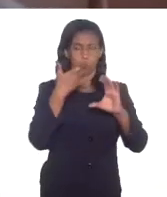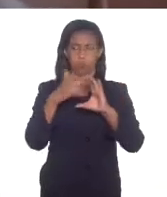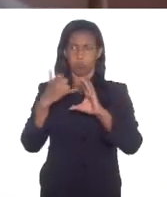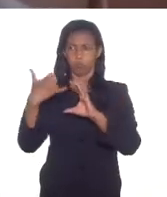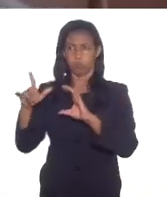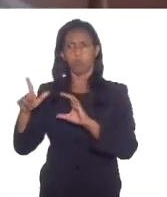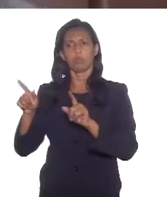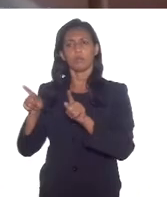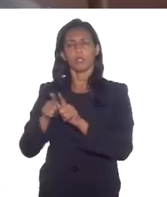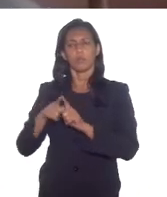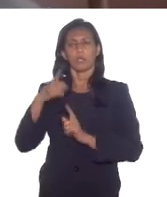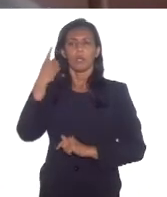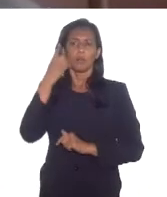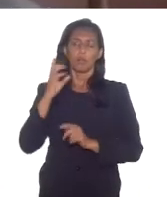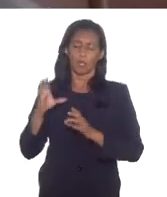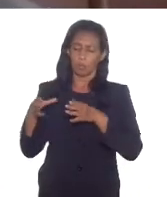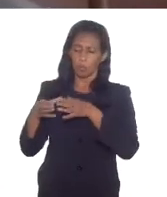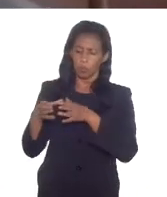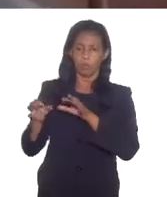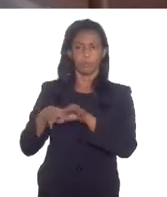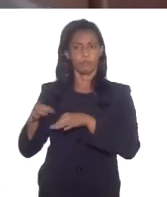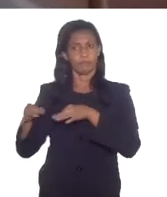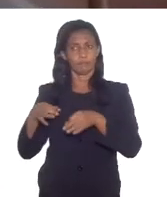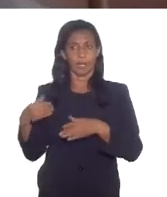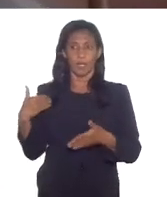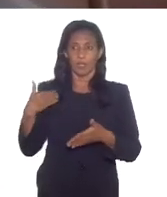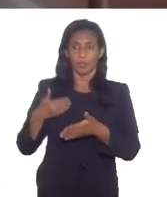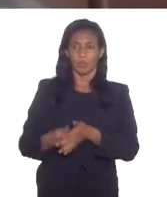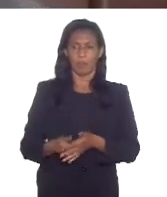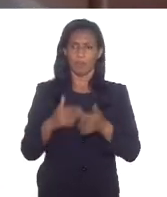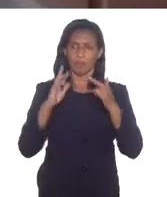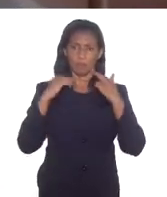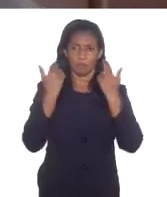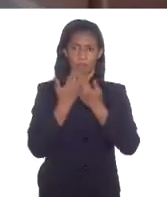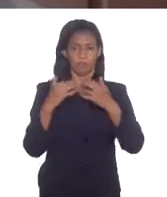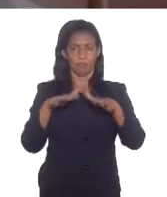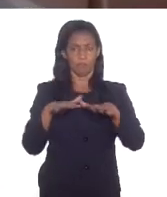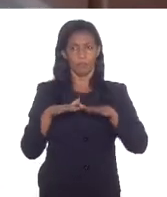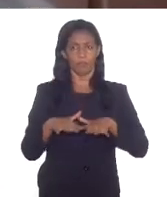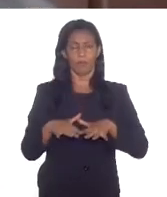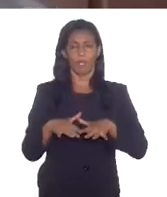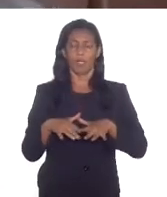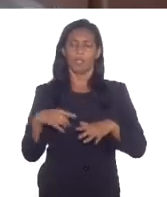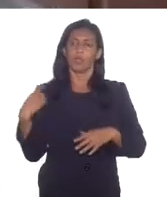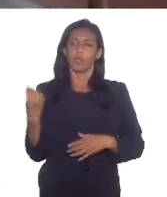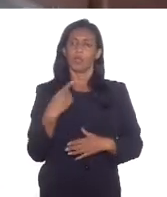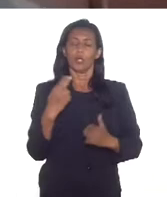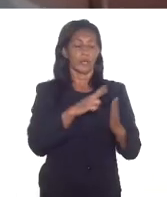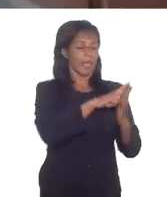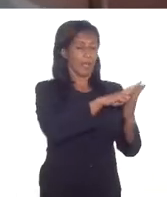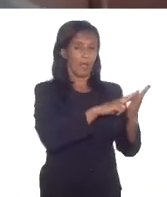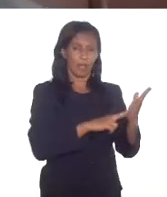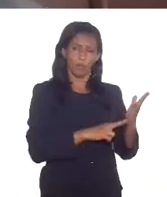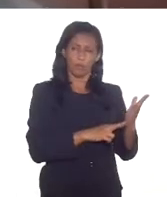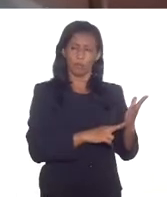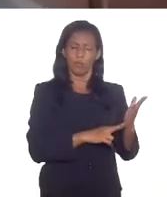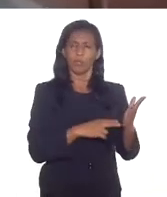se organizaram mais de perto para essa audiência, a nossa relatoria com pontos